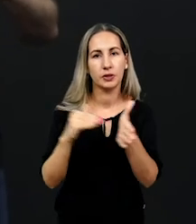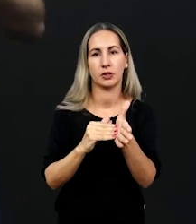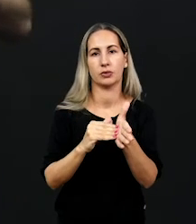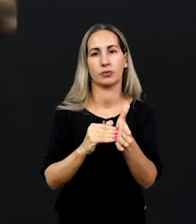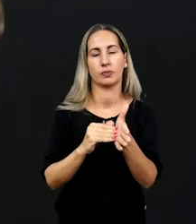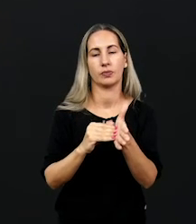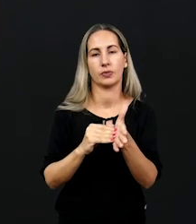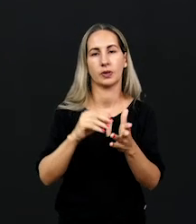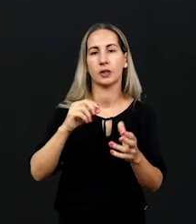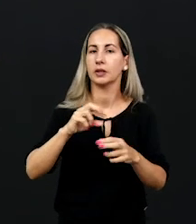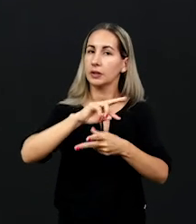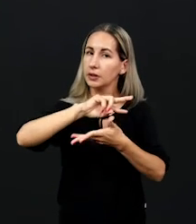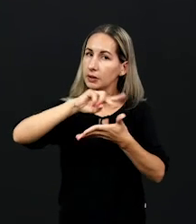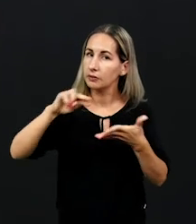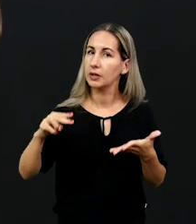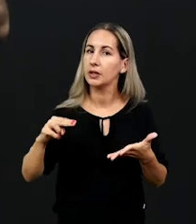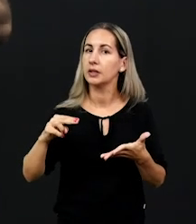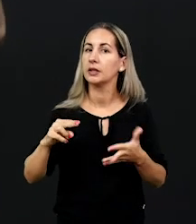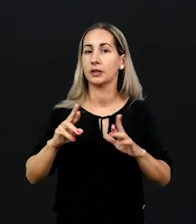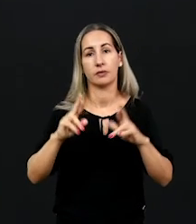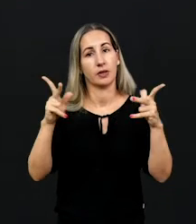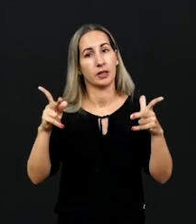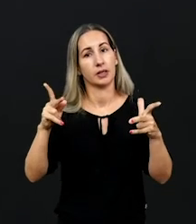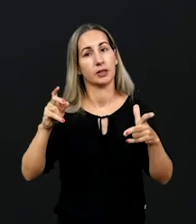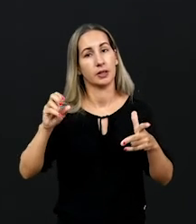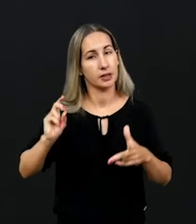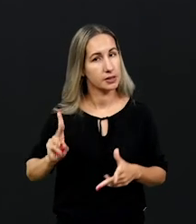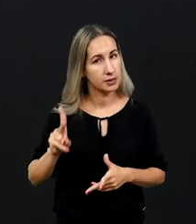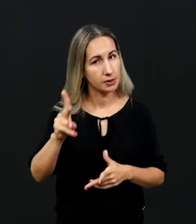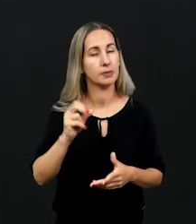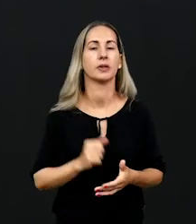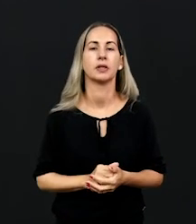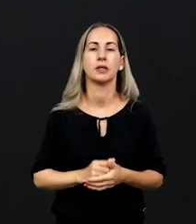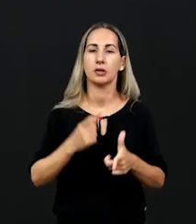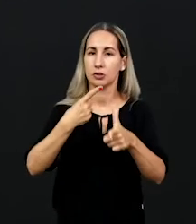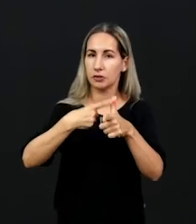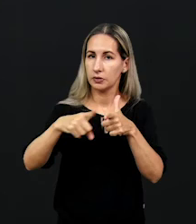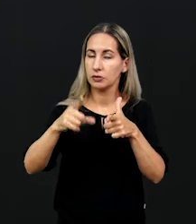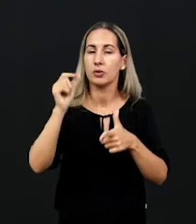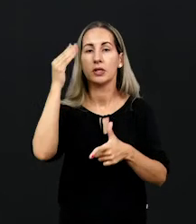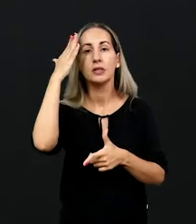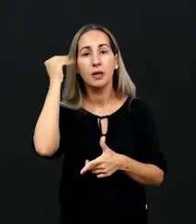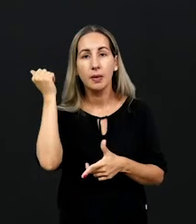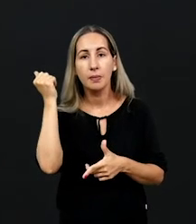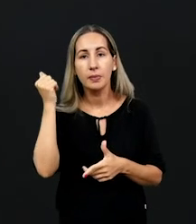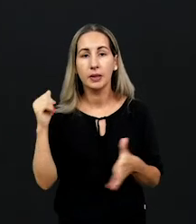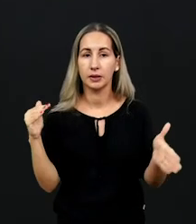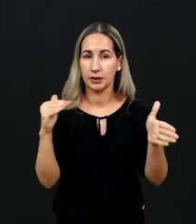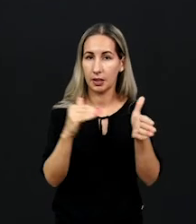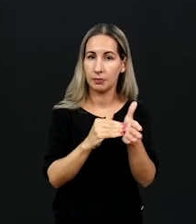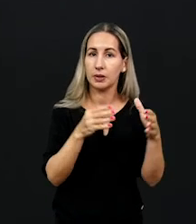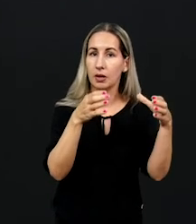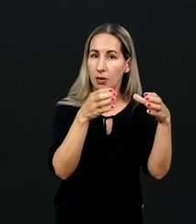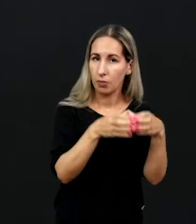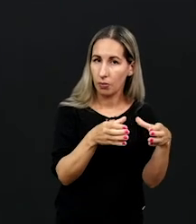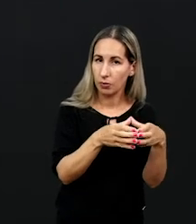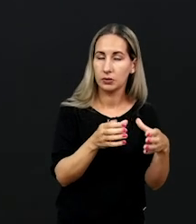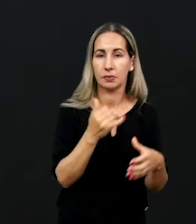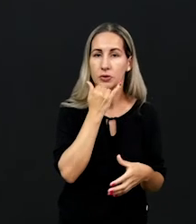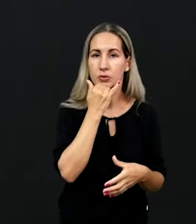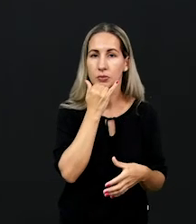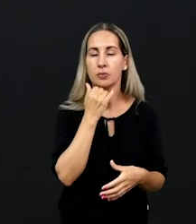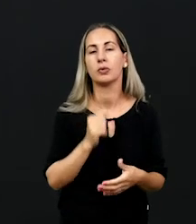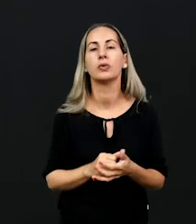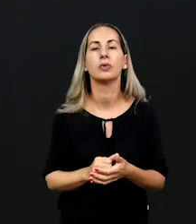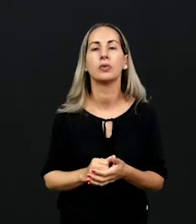diferente dos múltiplos, que é um conjunto infinito, tá? Então, os divisores, nós sabemos onde termina,